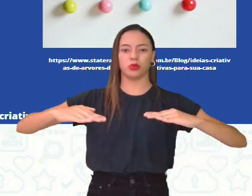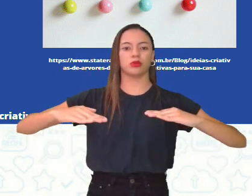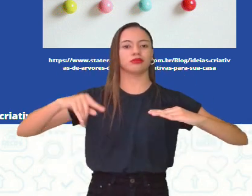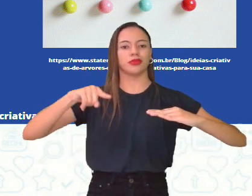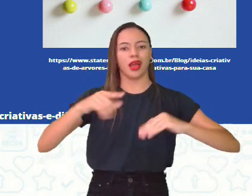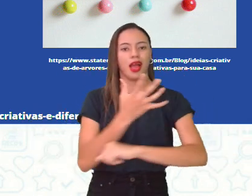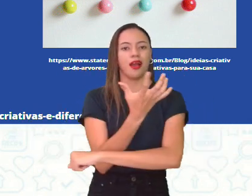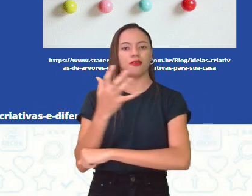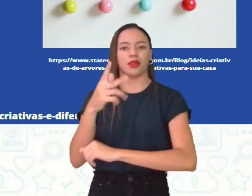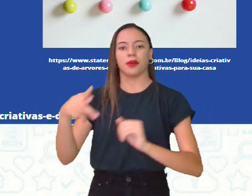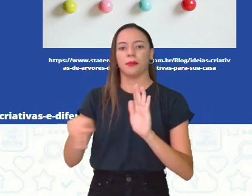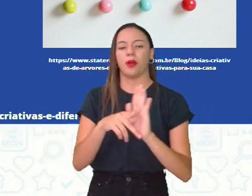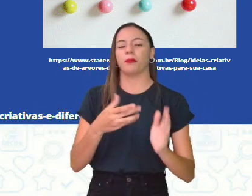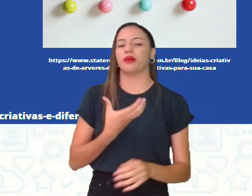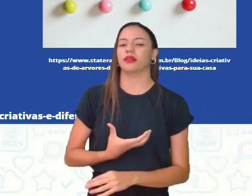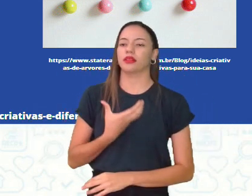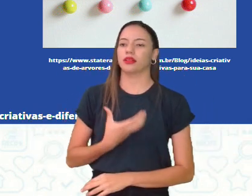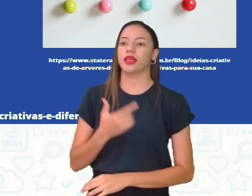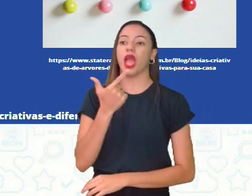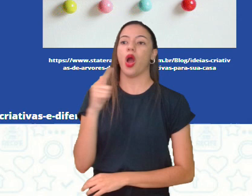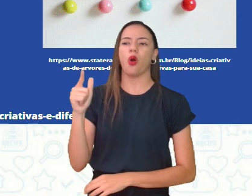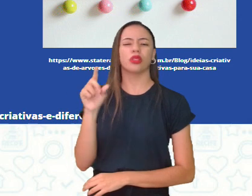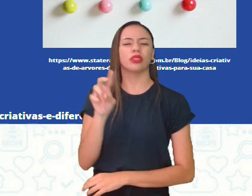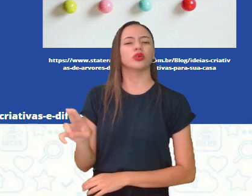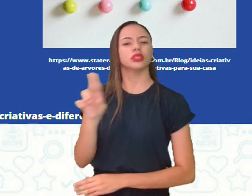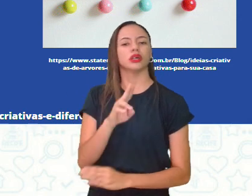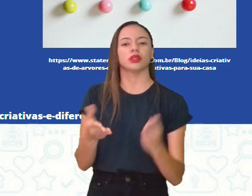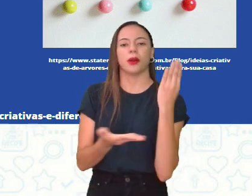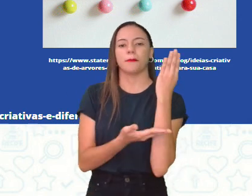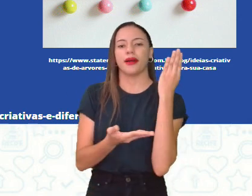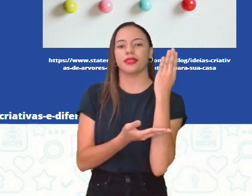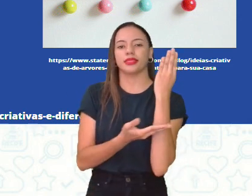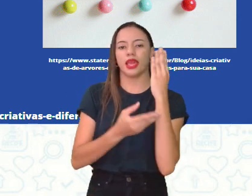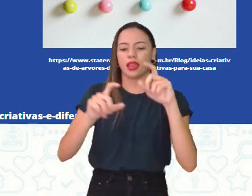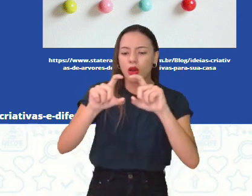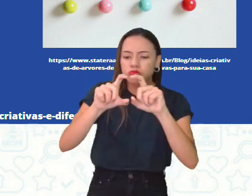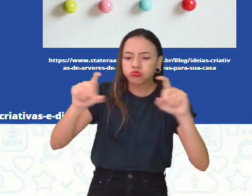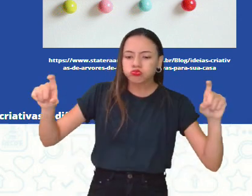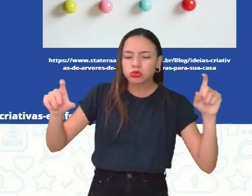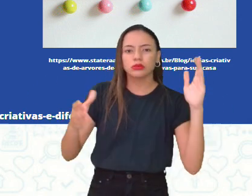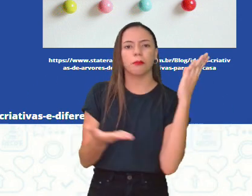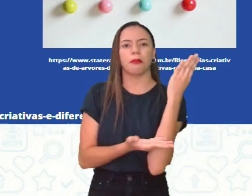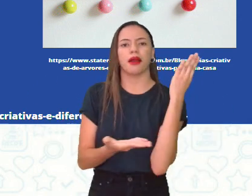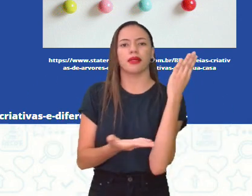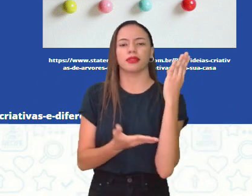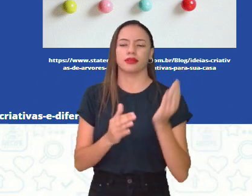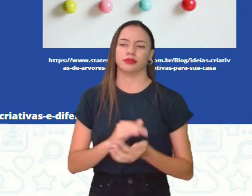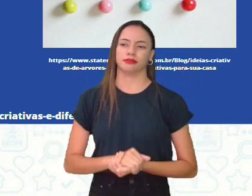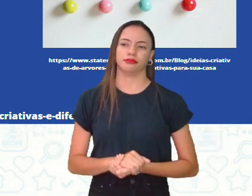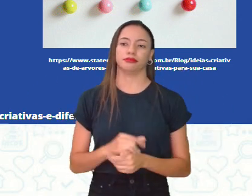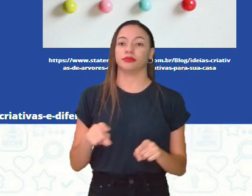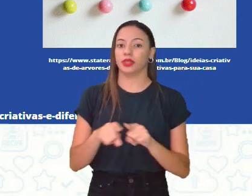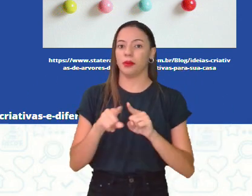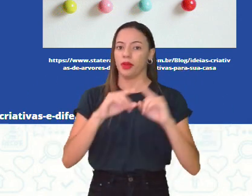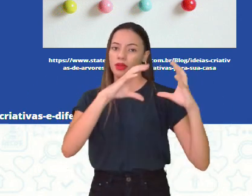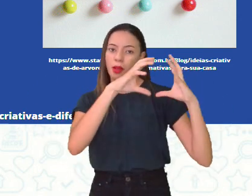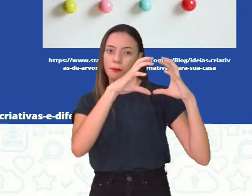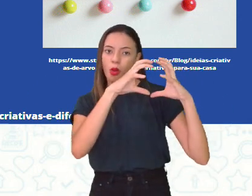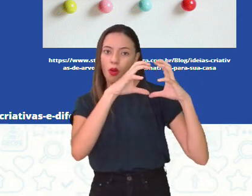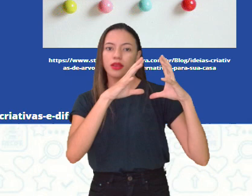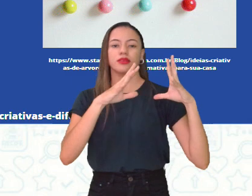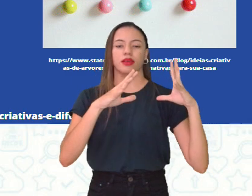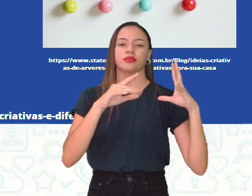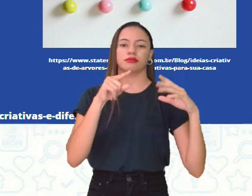e a outra também são umas ripas de madeira, fininhas, brancas, e as bolinhas